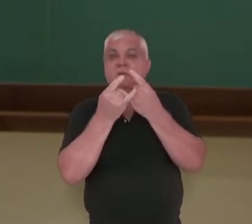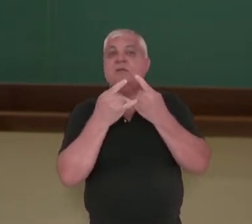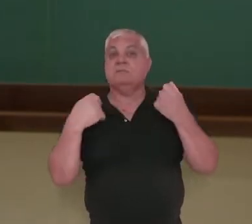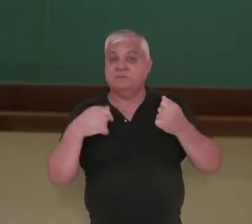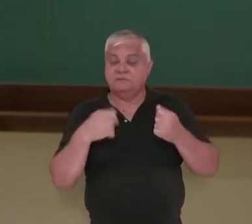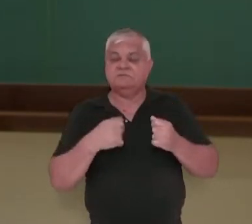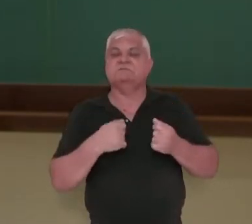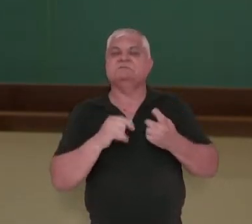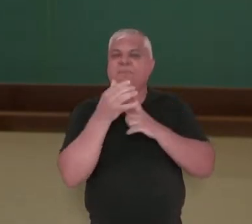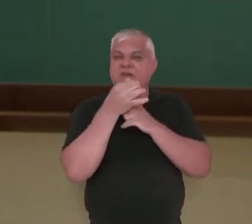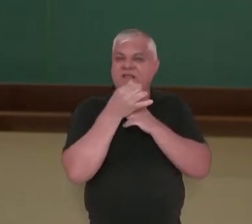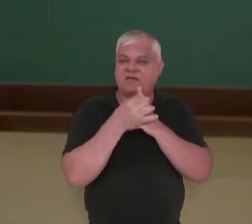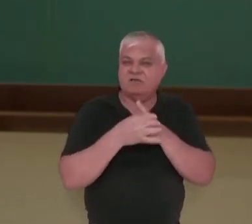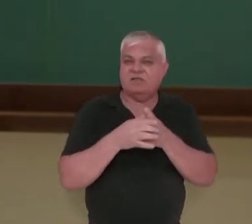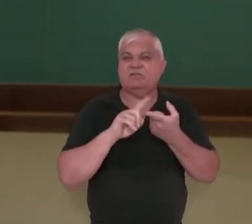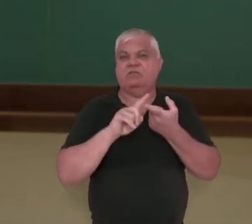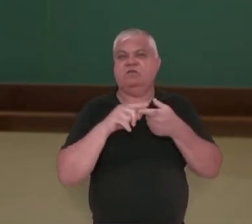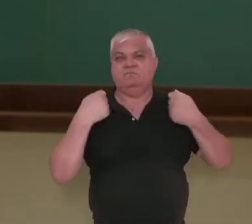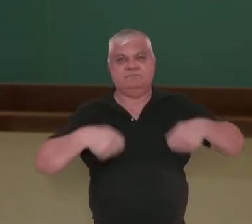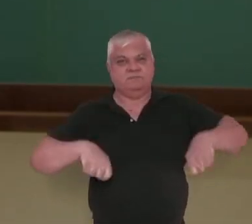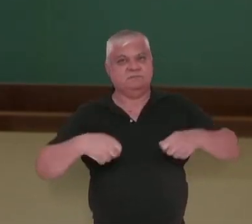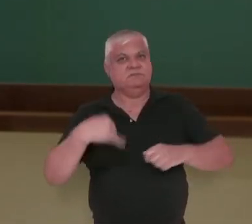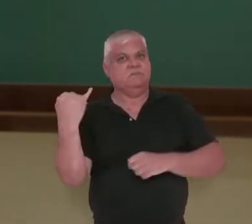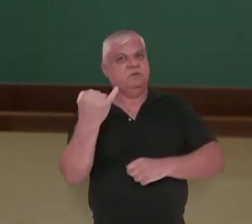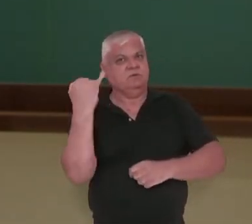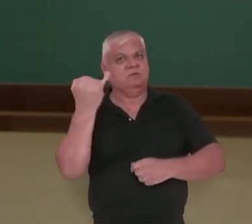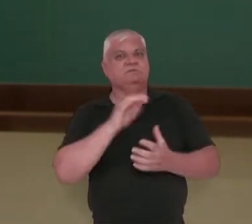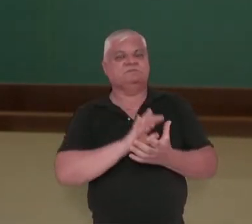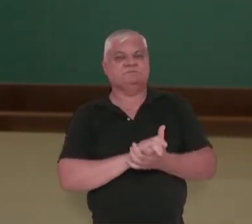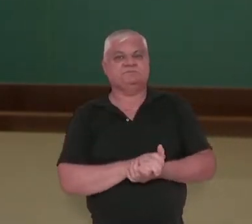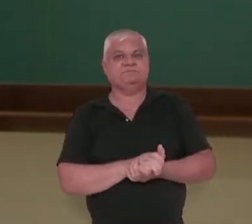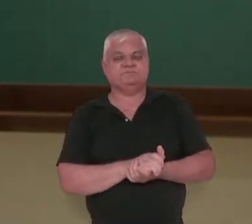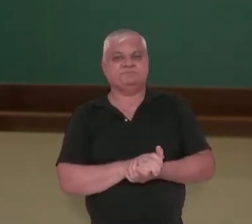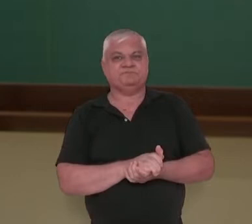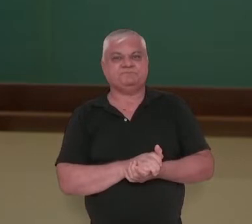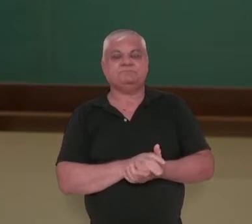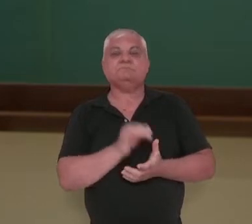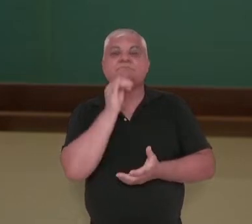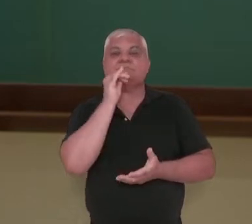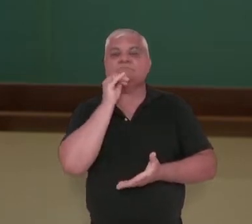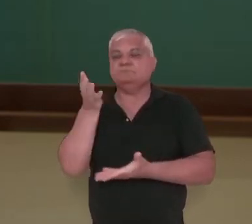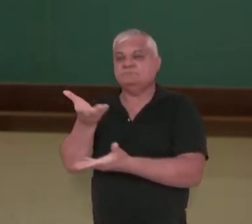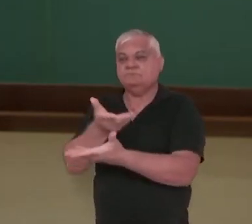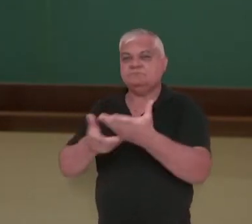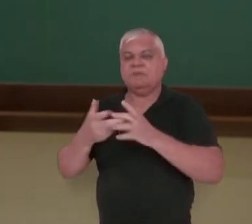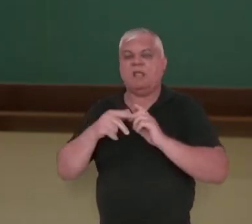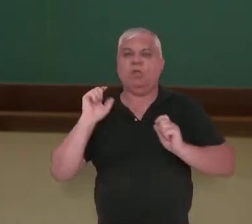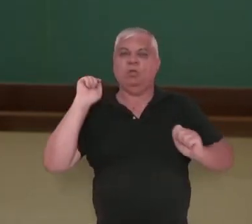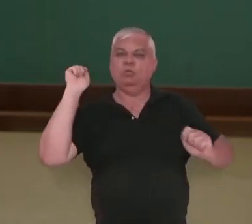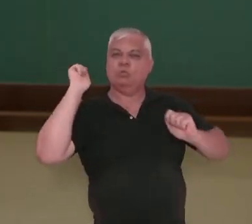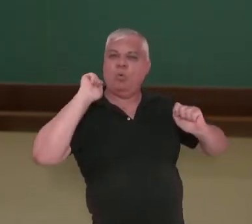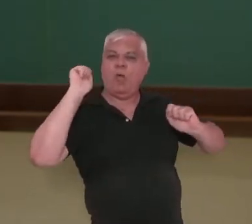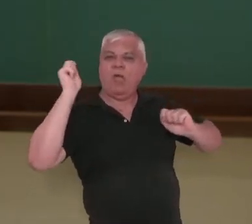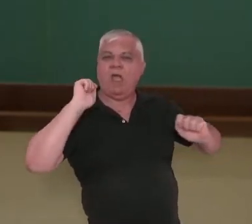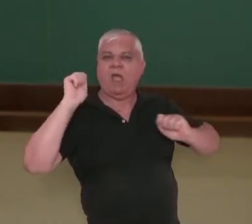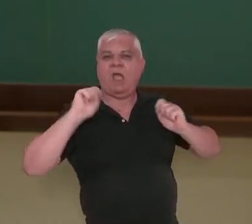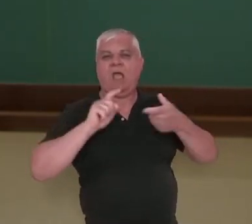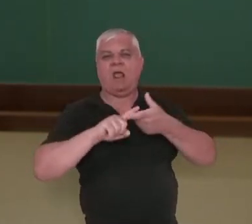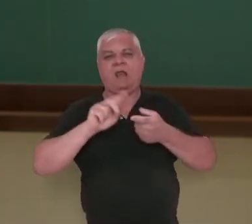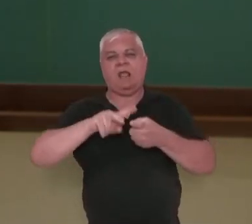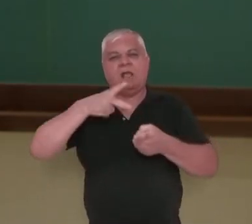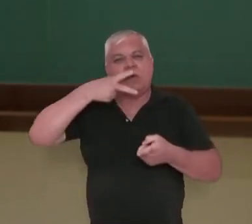importante fazer no ato sexual. Não compartilhar toalhas de banho e roupas